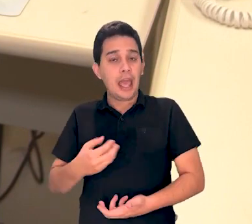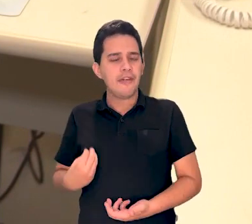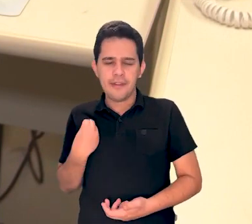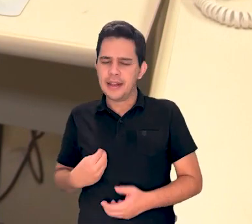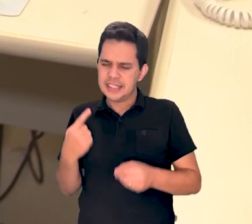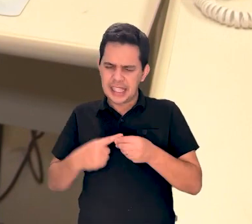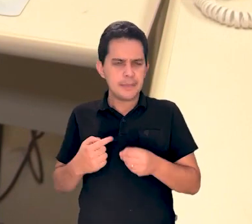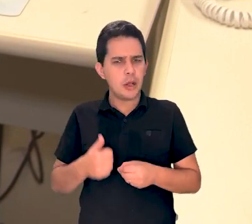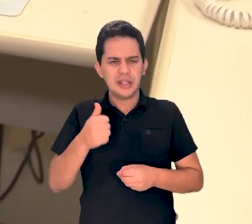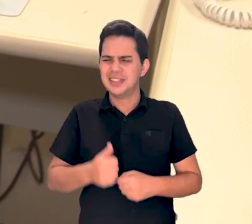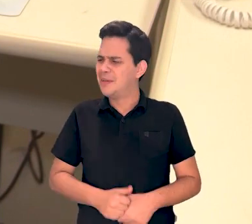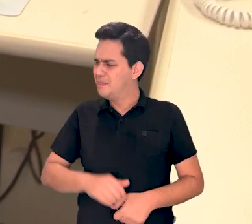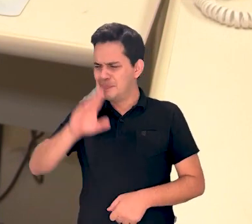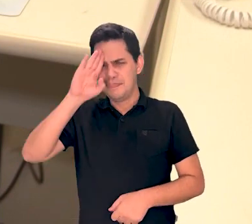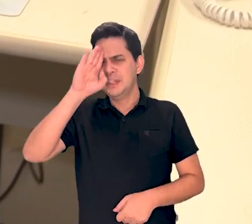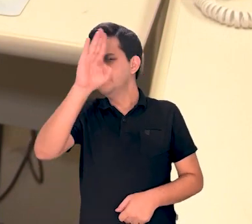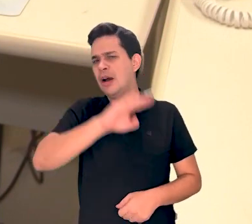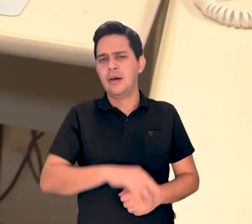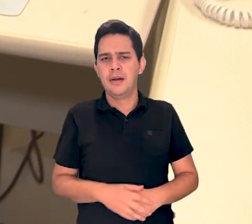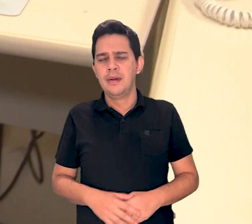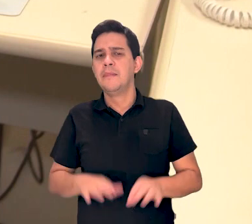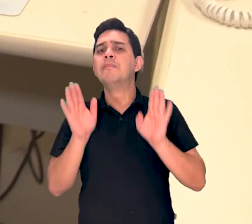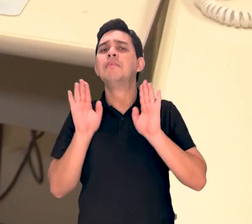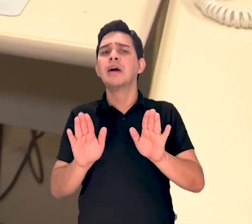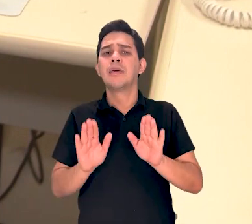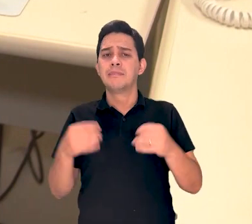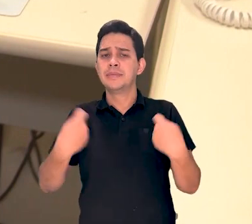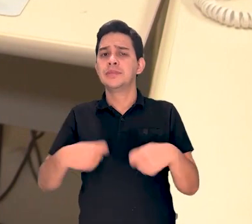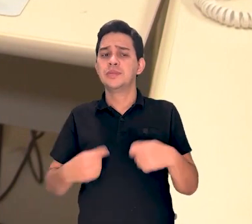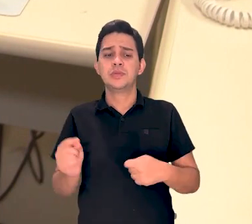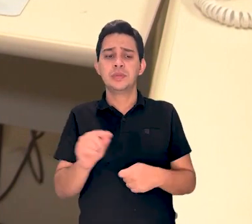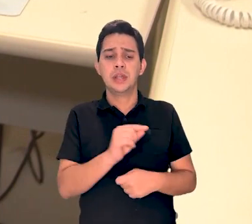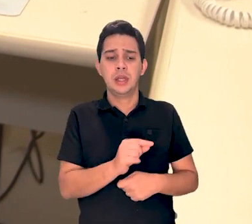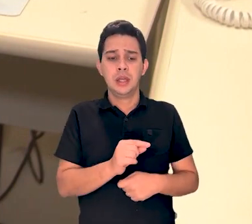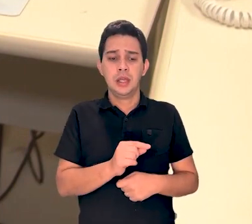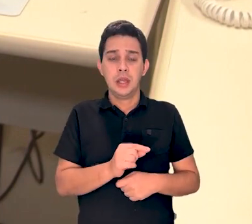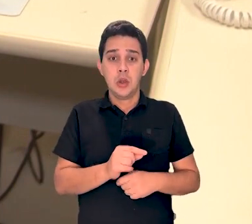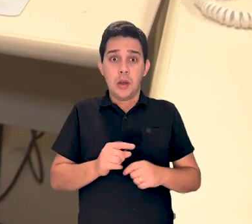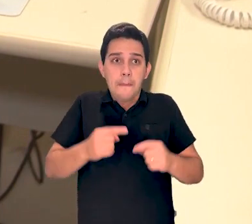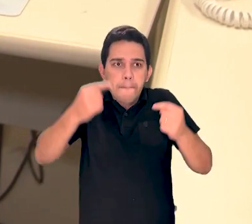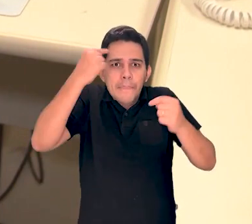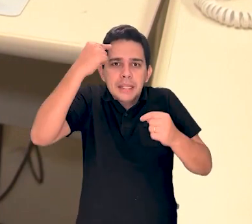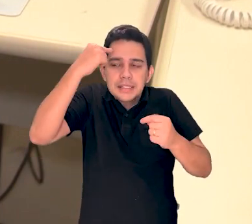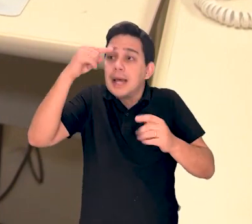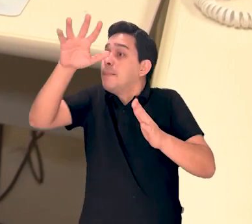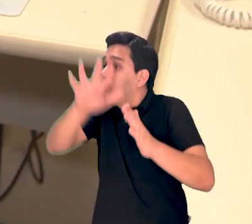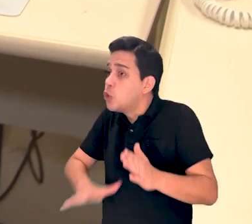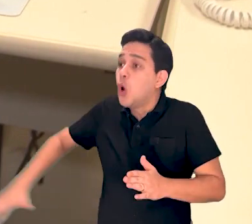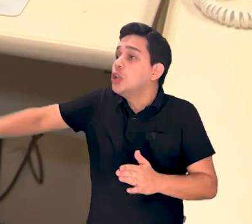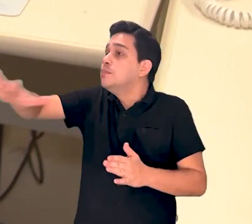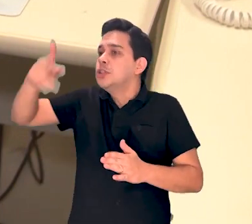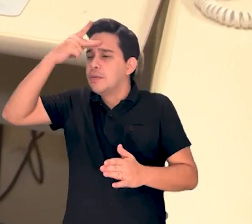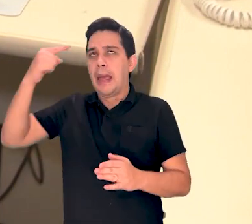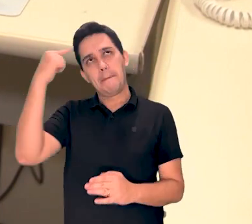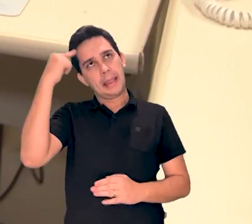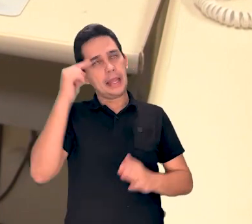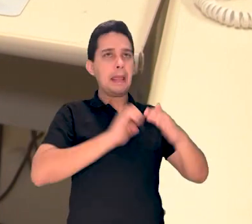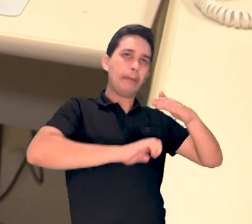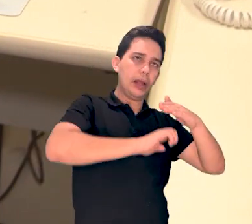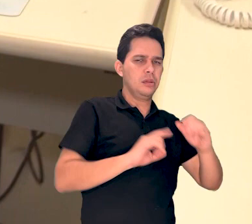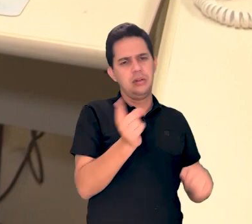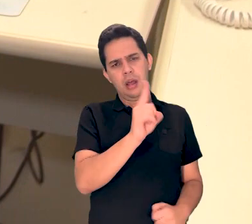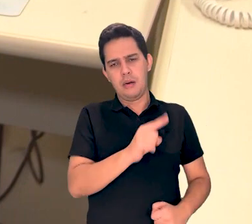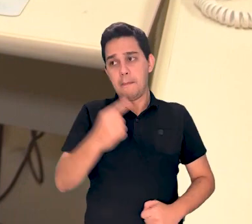cidade melhor isso é fundamental Mas aí tem que realmente olhar para o interesse público e não para o interesse privado